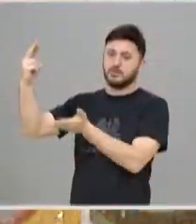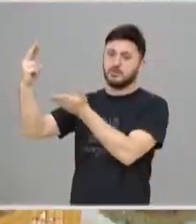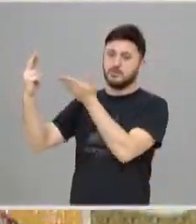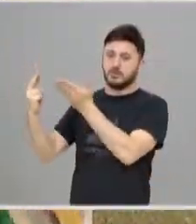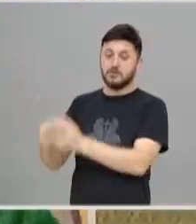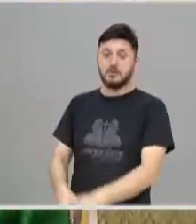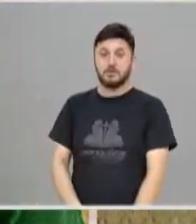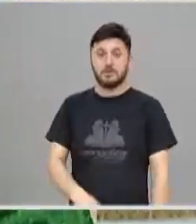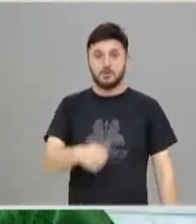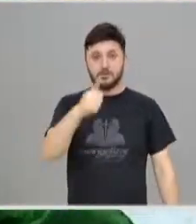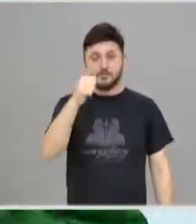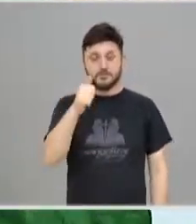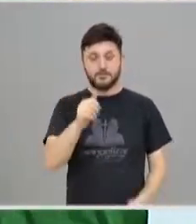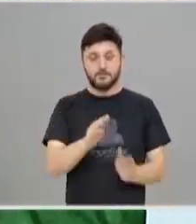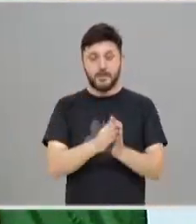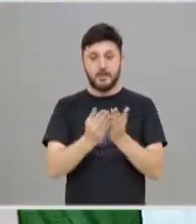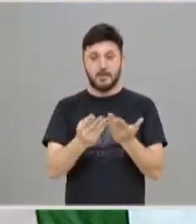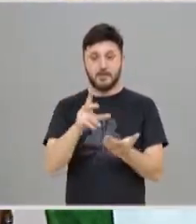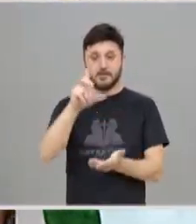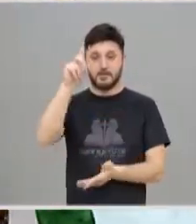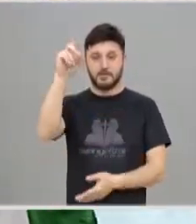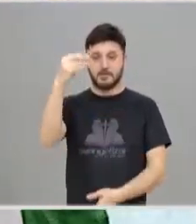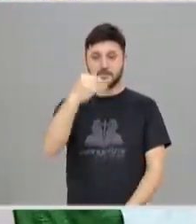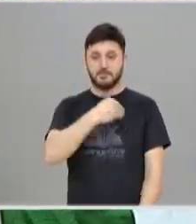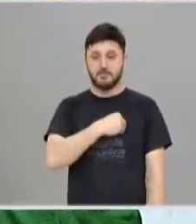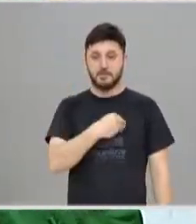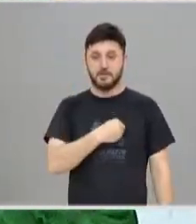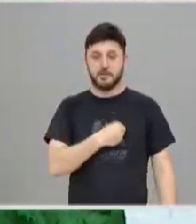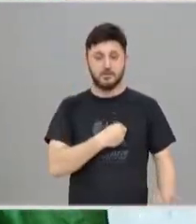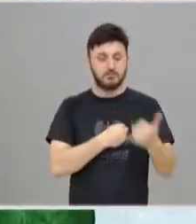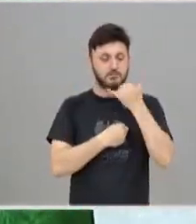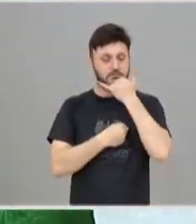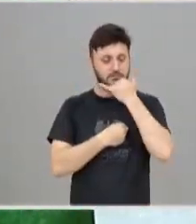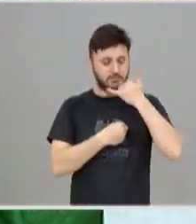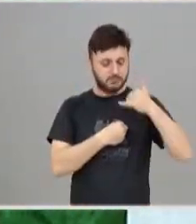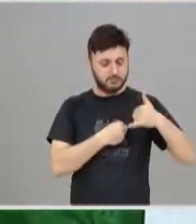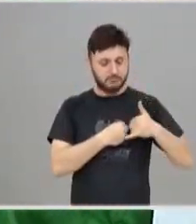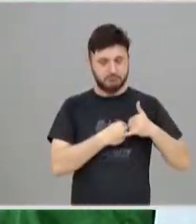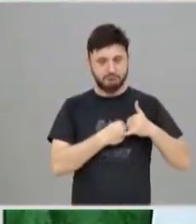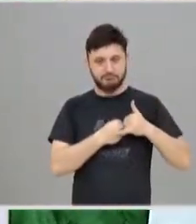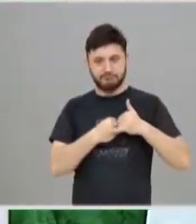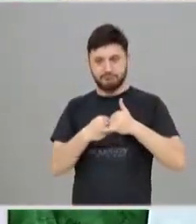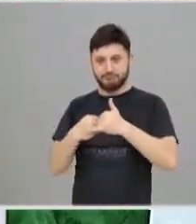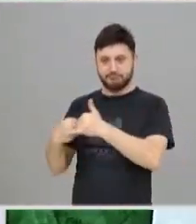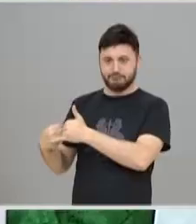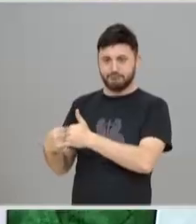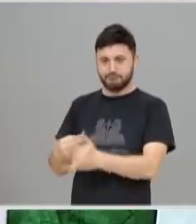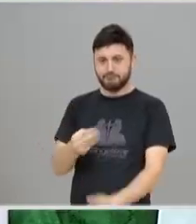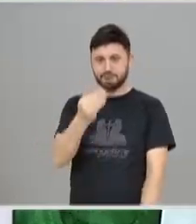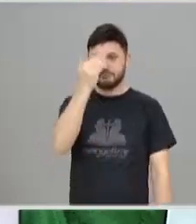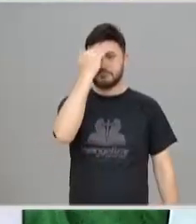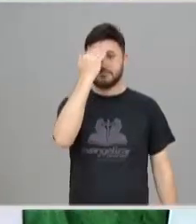Senhor. Que a palavra de Deus perdoe os nossos